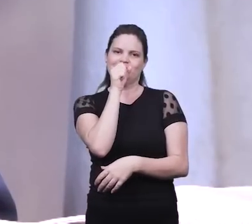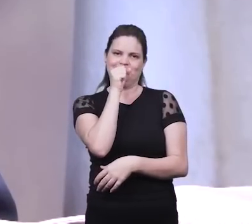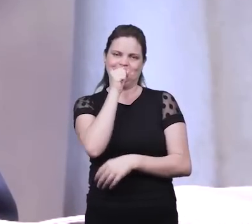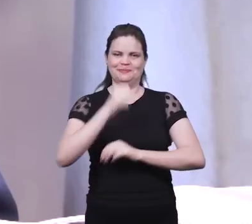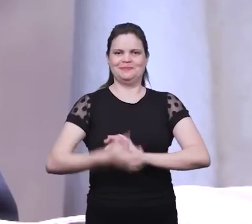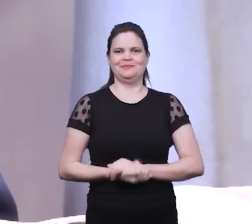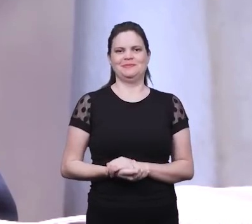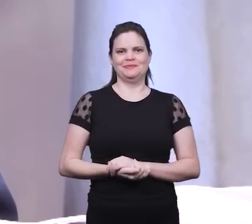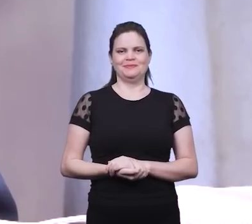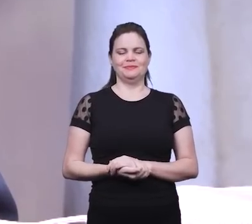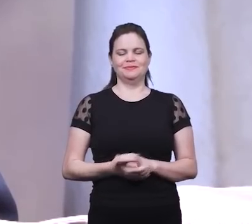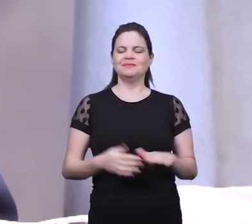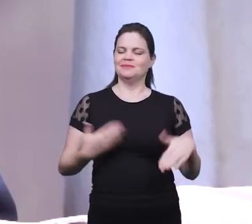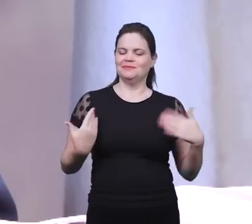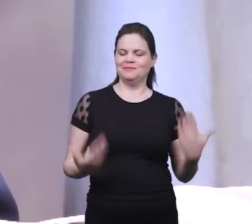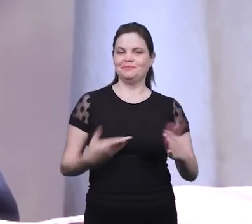texto